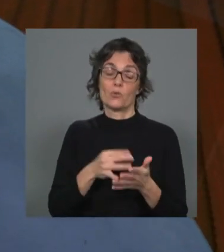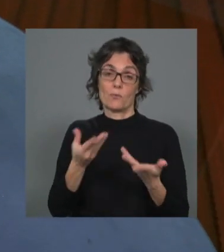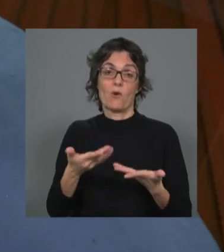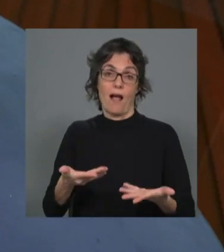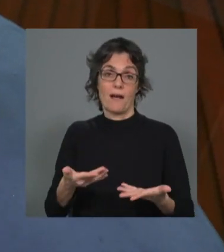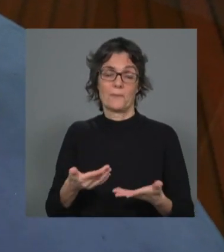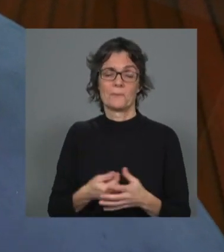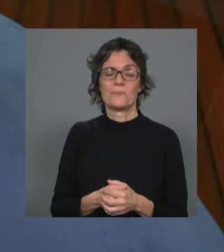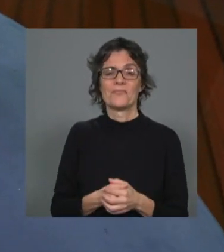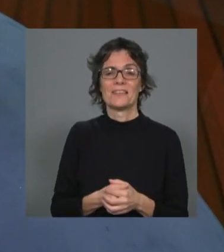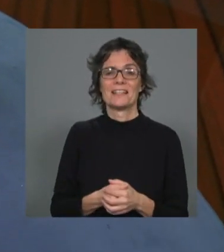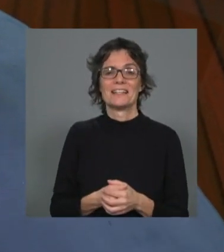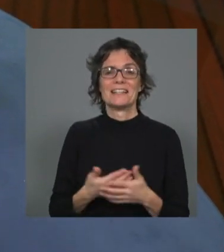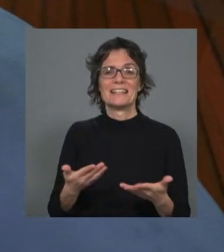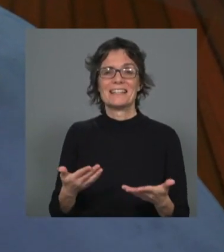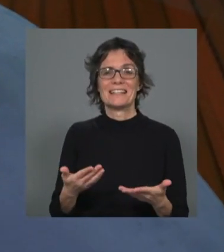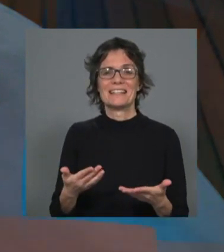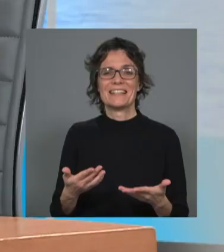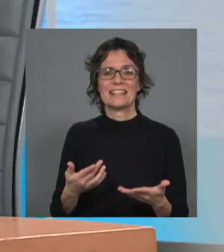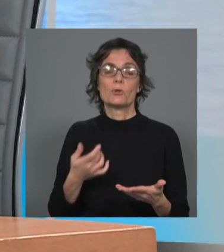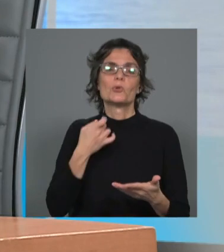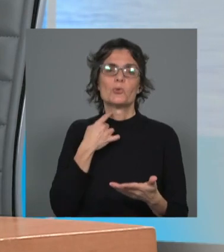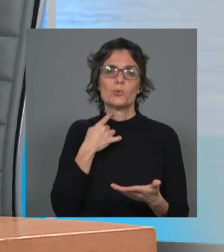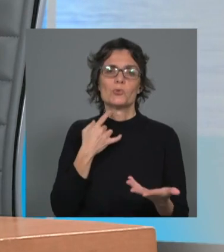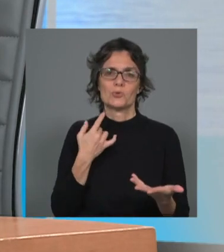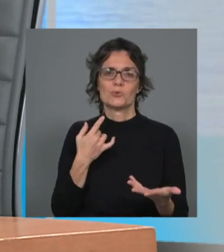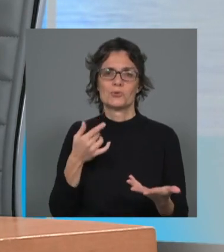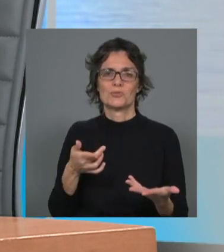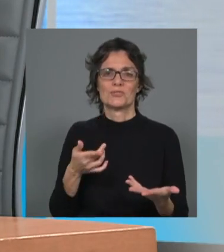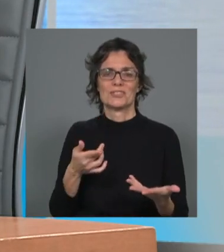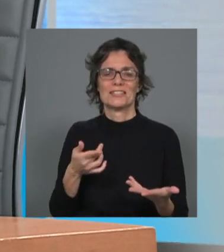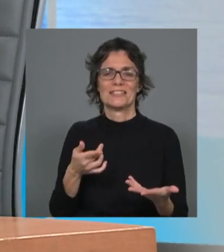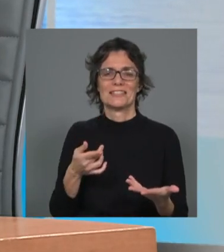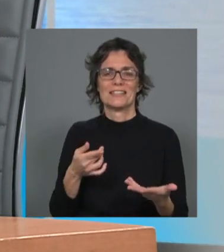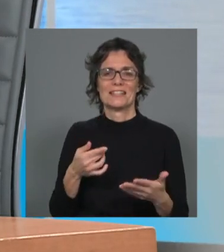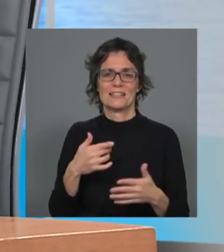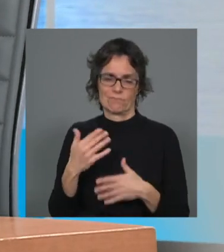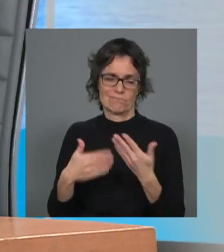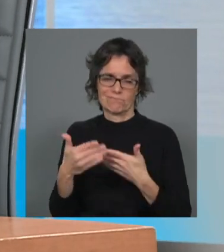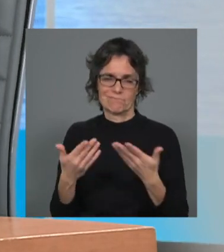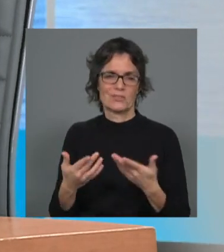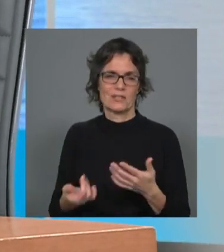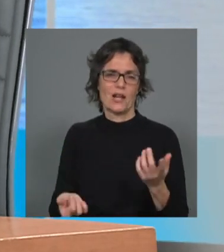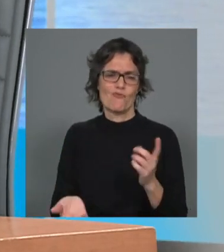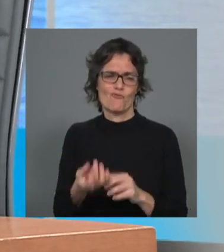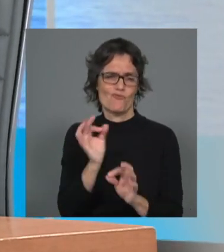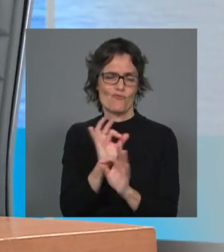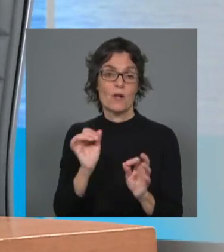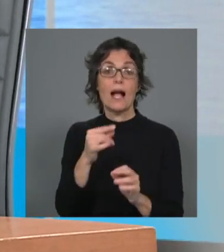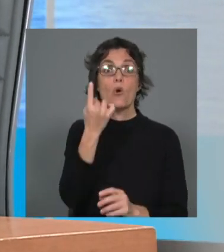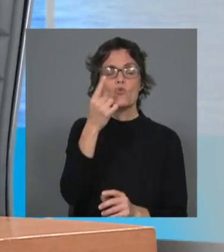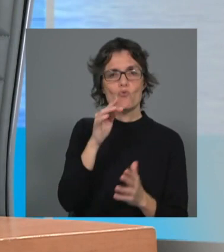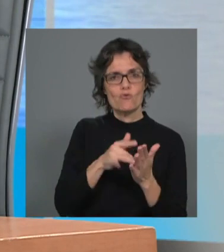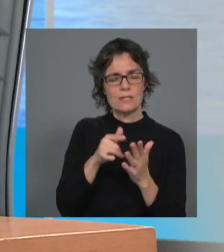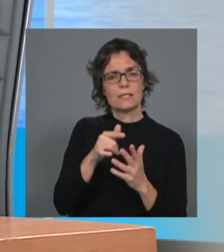que quer dizer que o curso poderá ter êxito, não é? Há um livro, que era o livro do